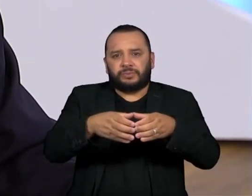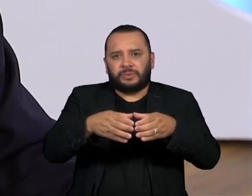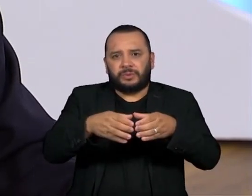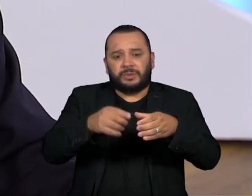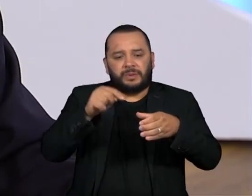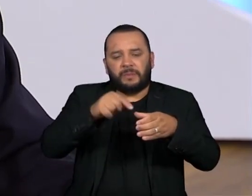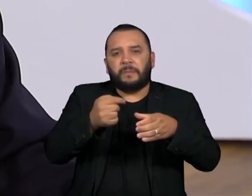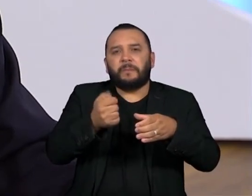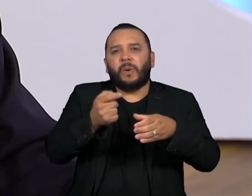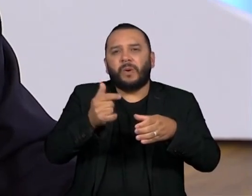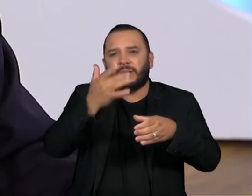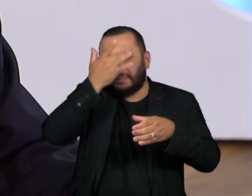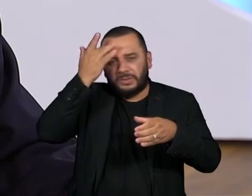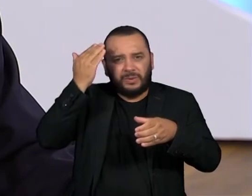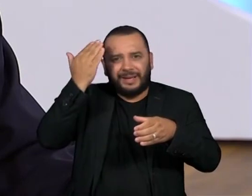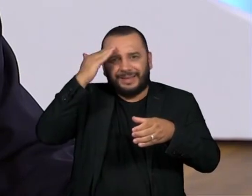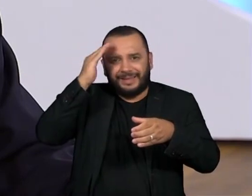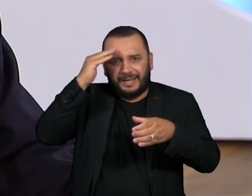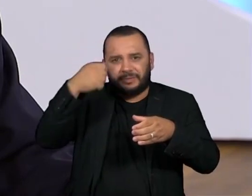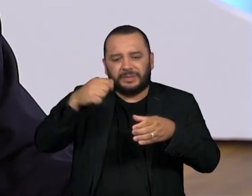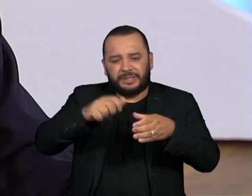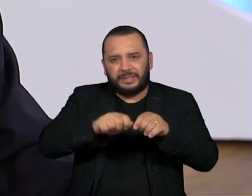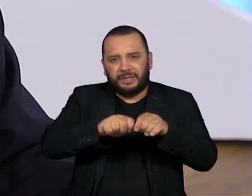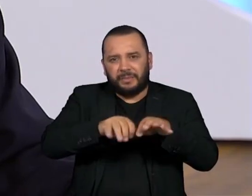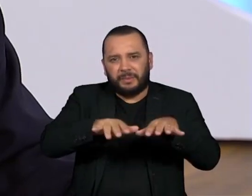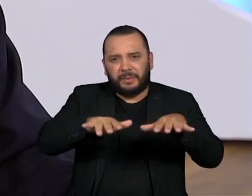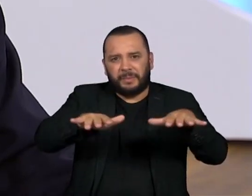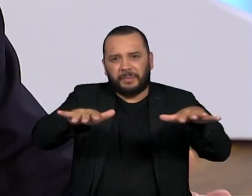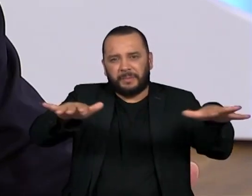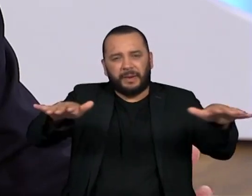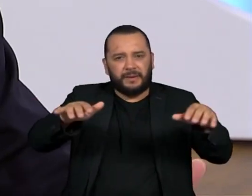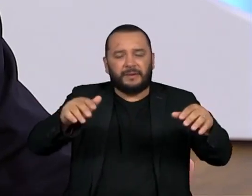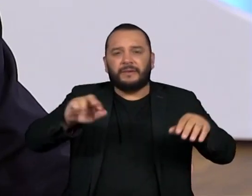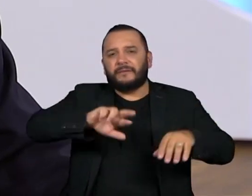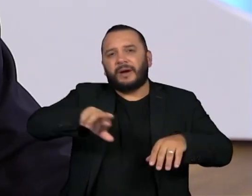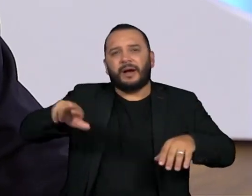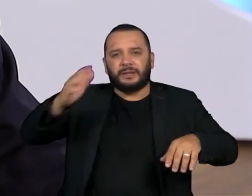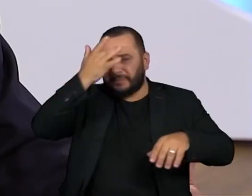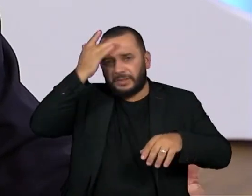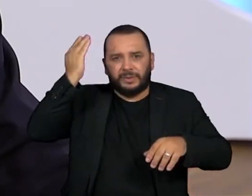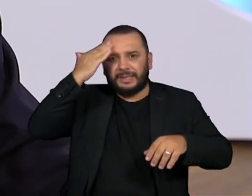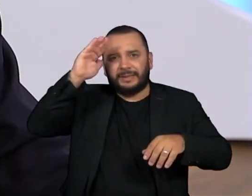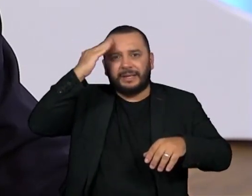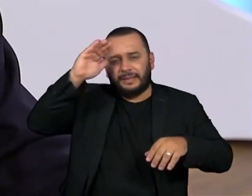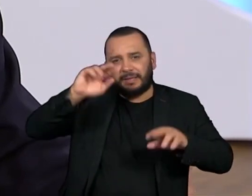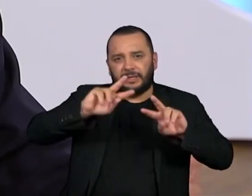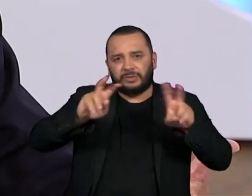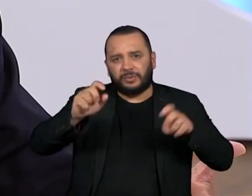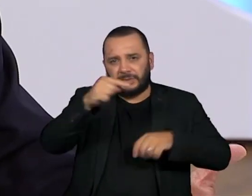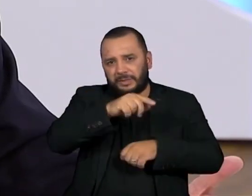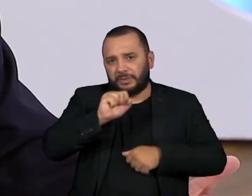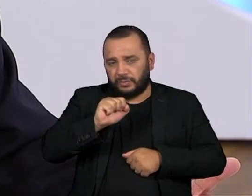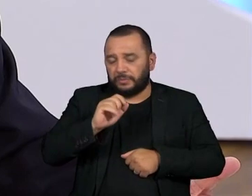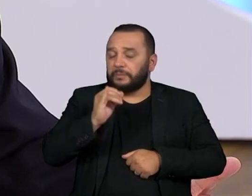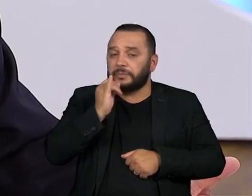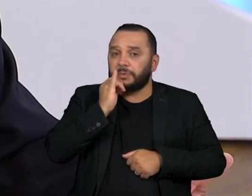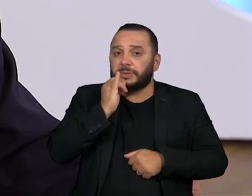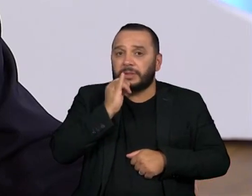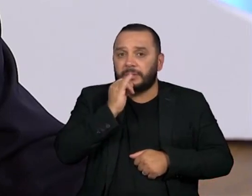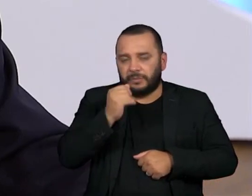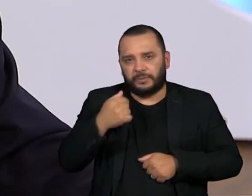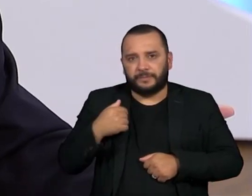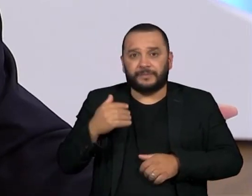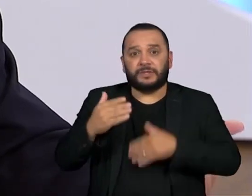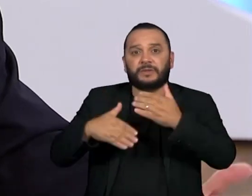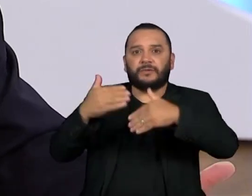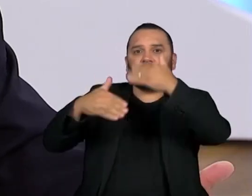seguinte: desenvolvimento no modelo da minha geração, 1970, era o Estado levanta um monte de dinheiro, faz